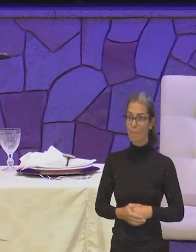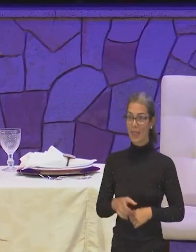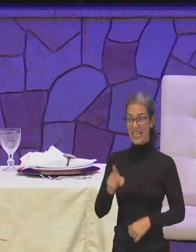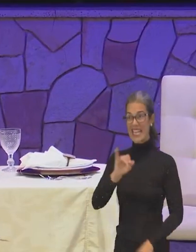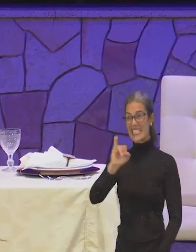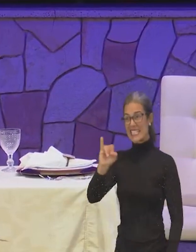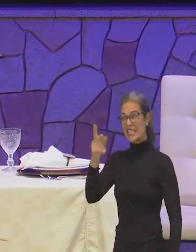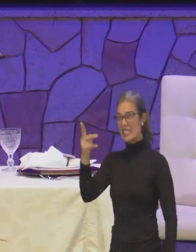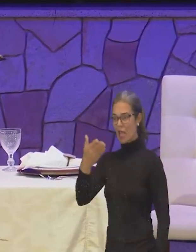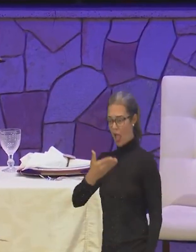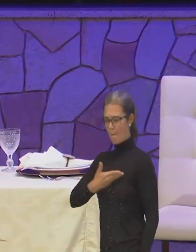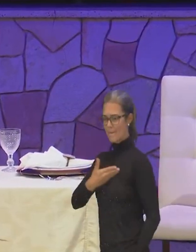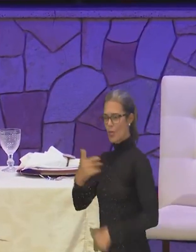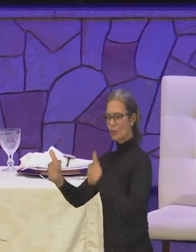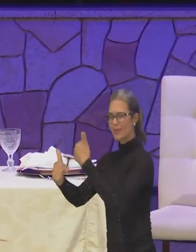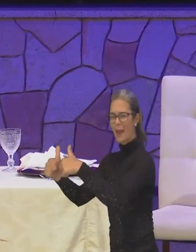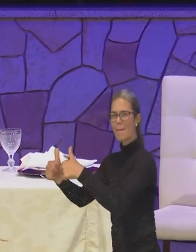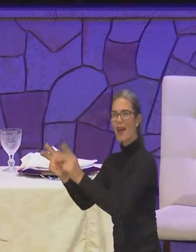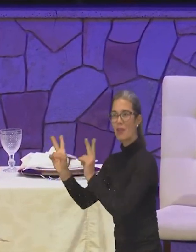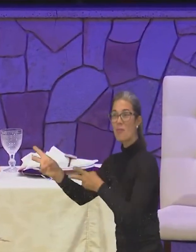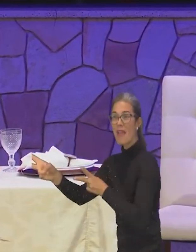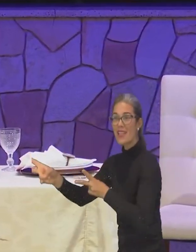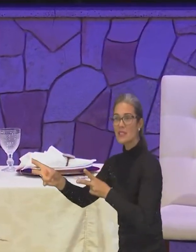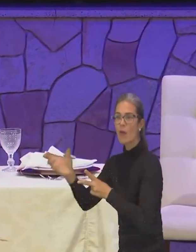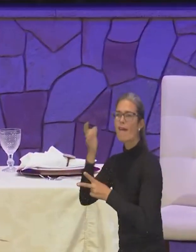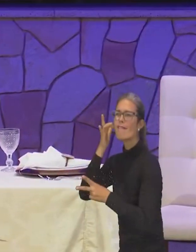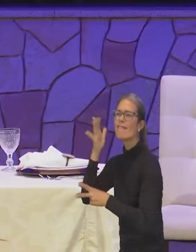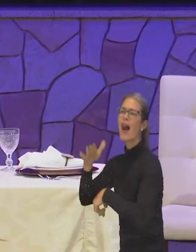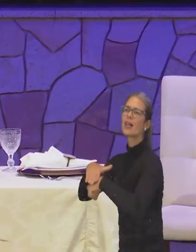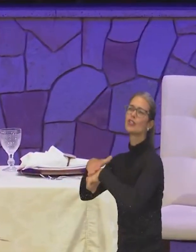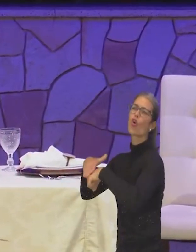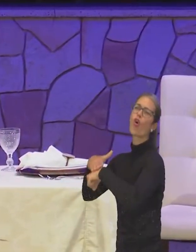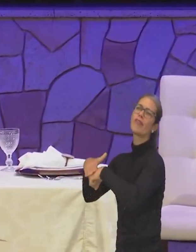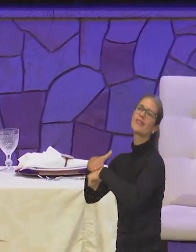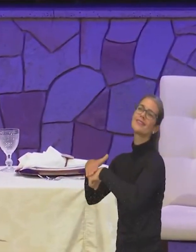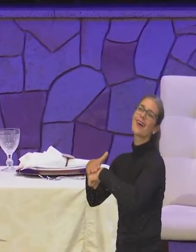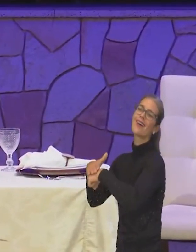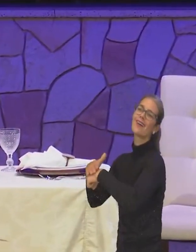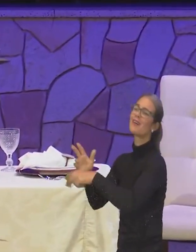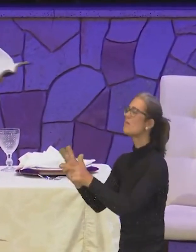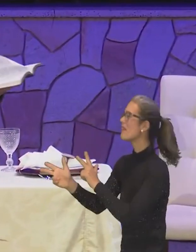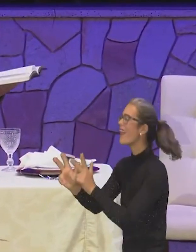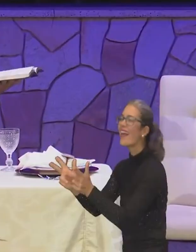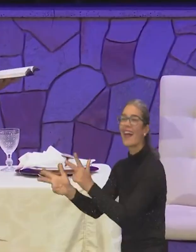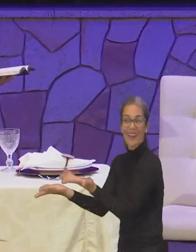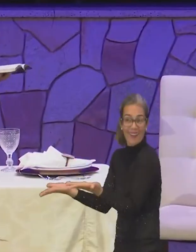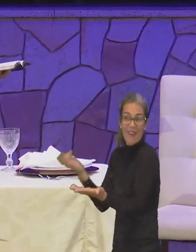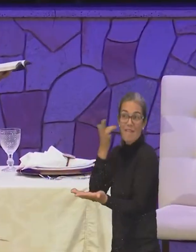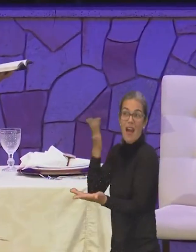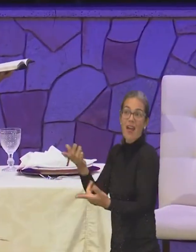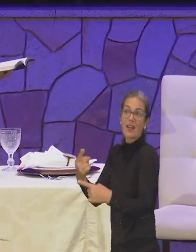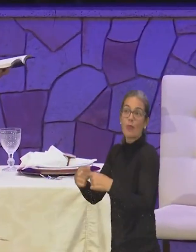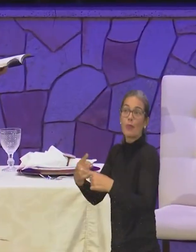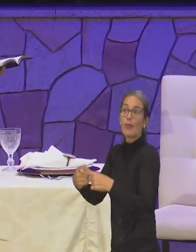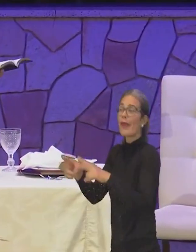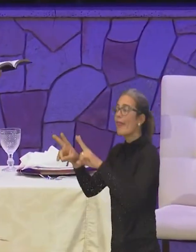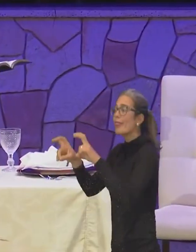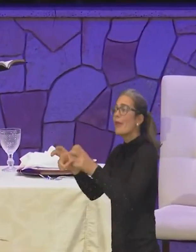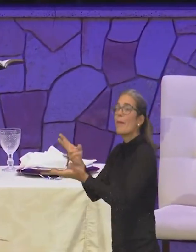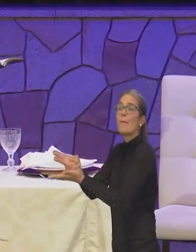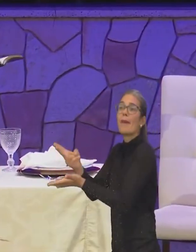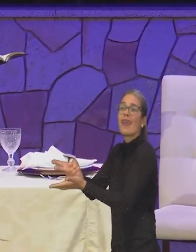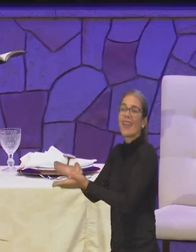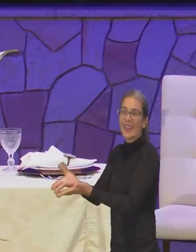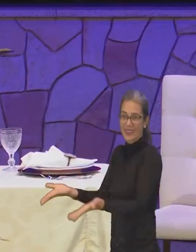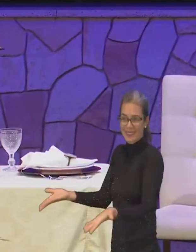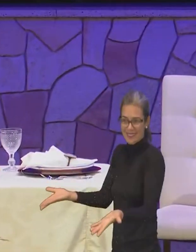conversar, para dialogar com aquela pessoa. É para que você possa convidá-la para sua casa, montar a mesa tão bonita, deixá-la